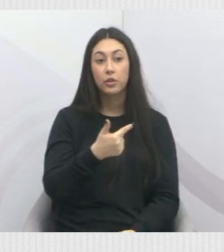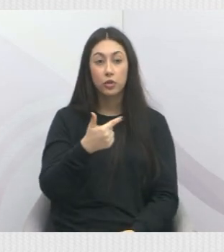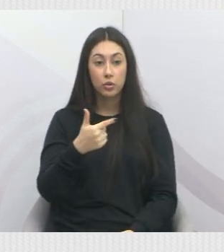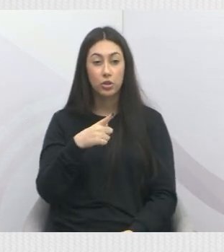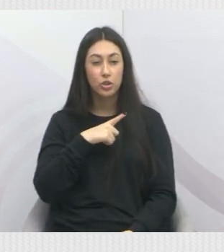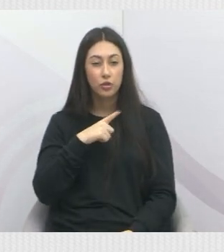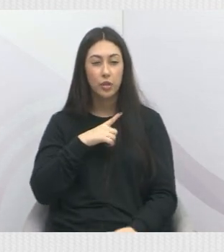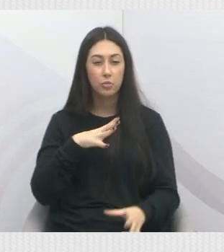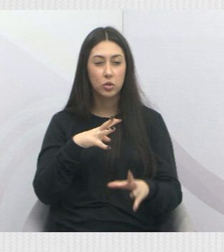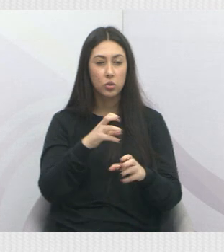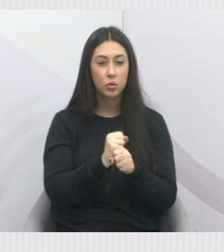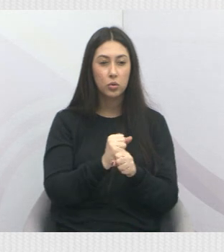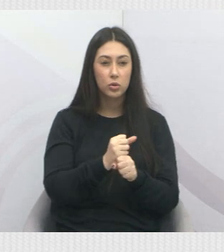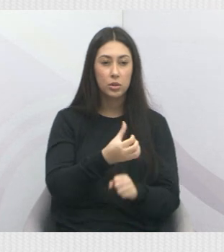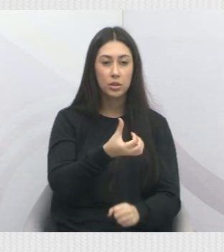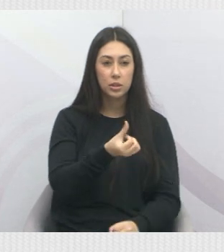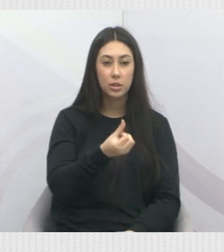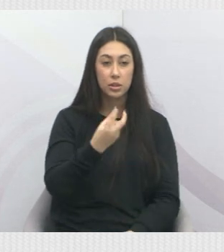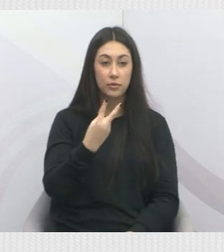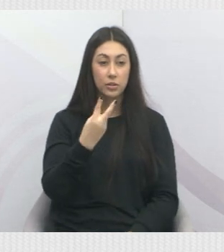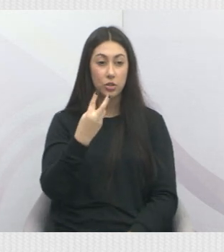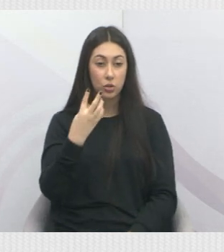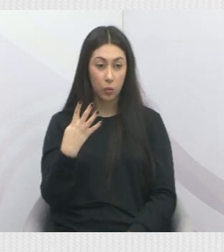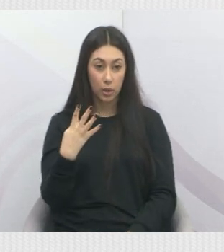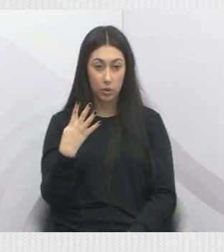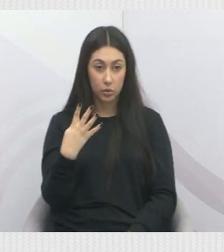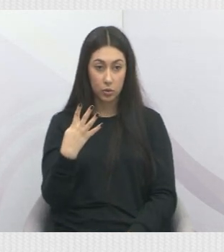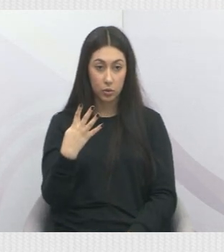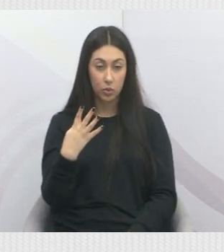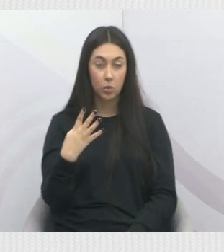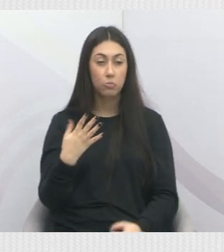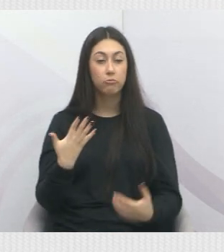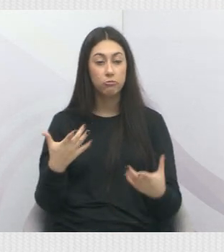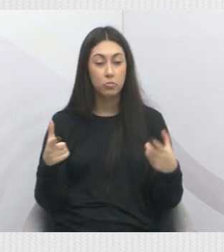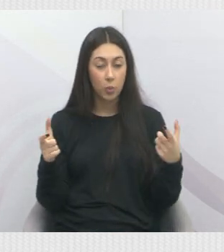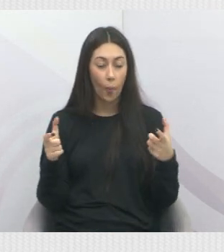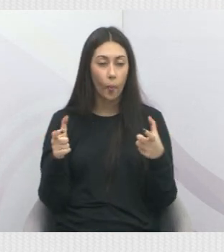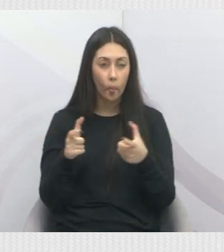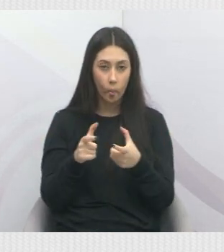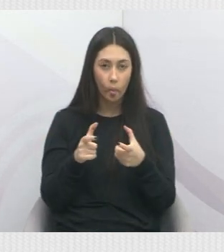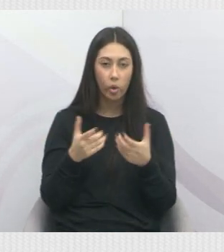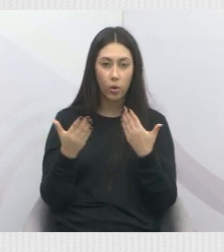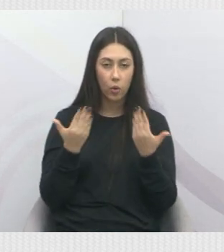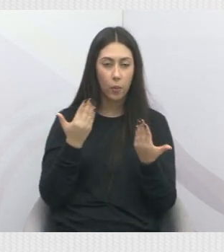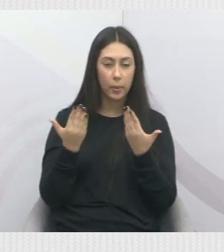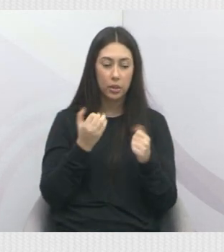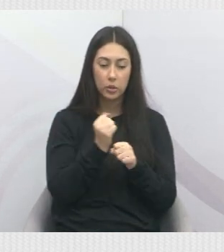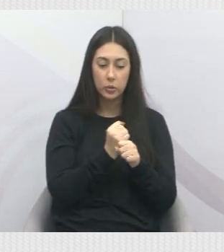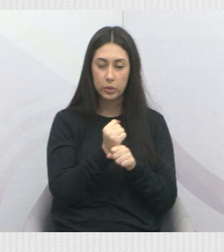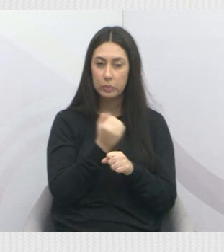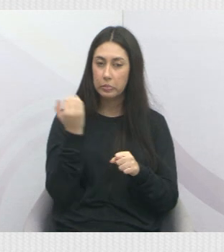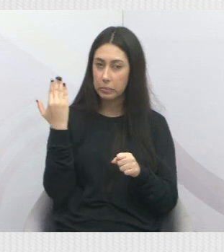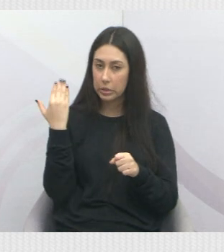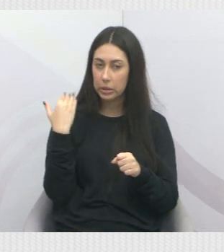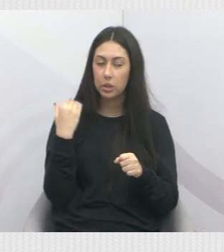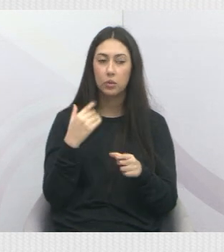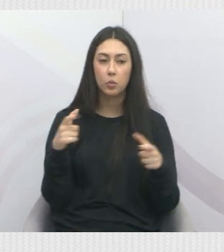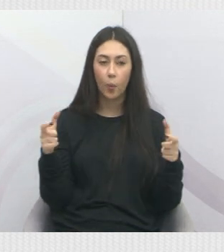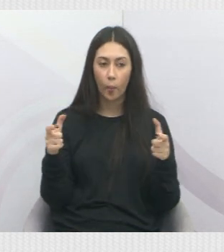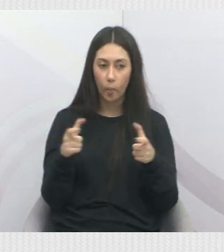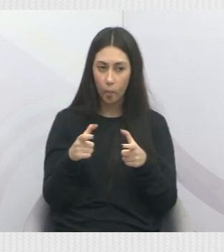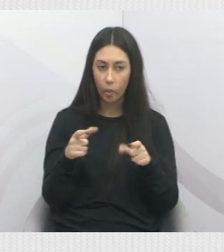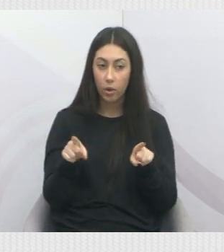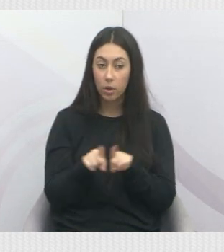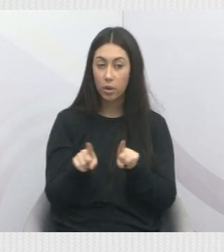óbitos de 624, comparados a 746 do mesmo quadrimestre de 2021.